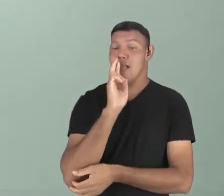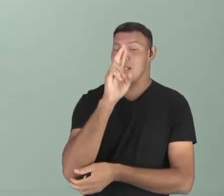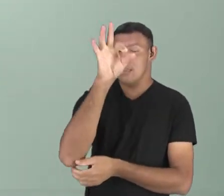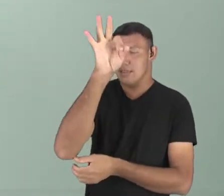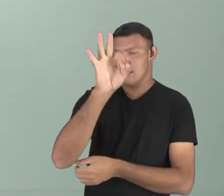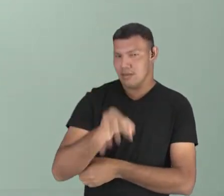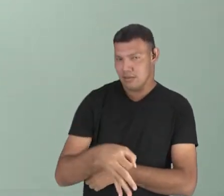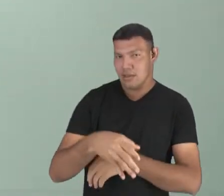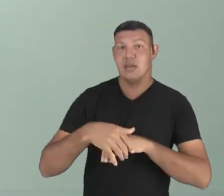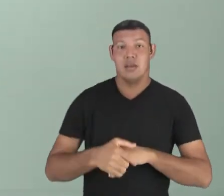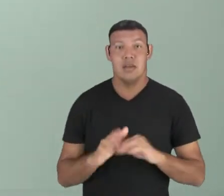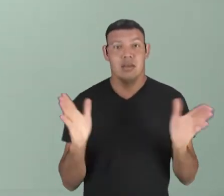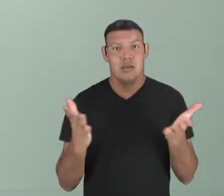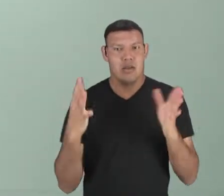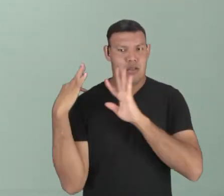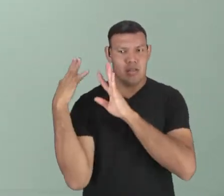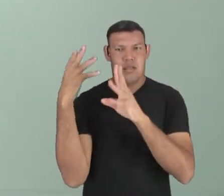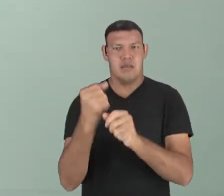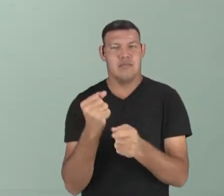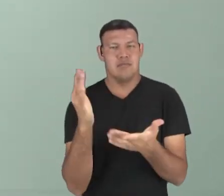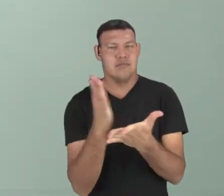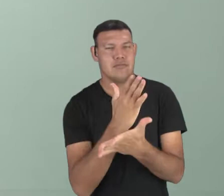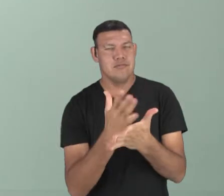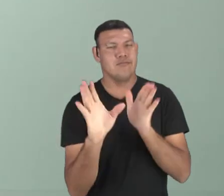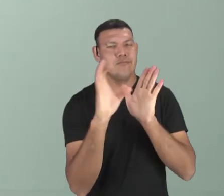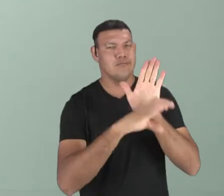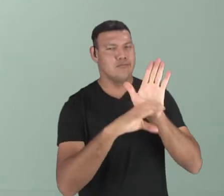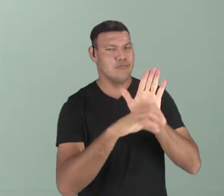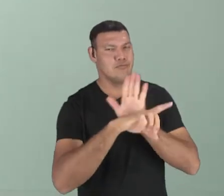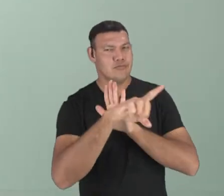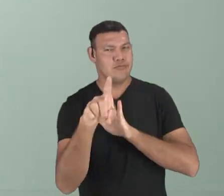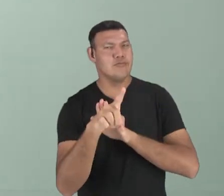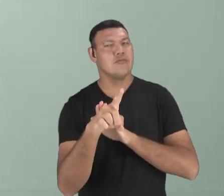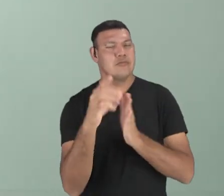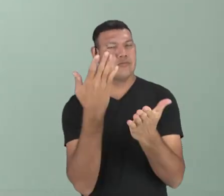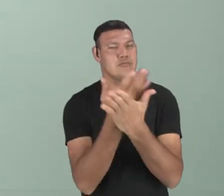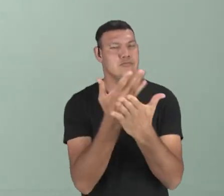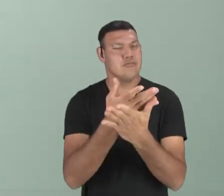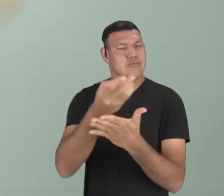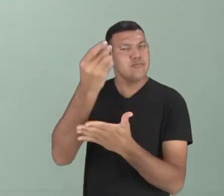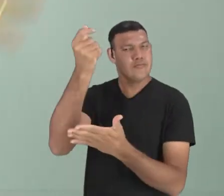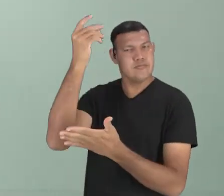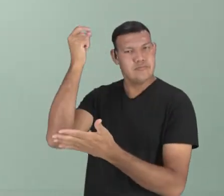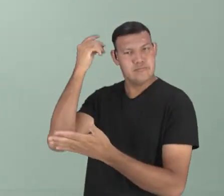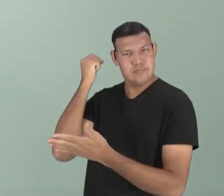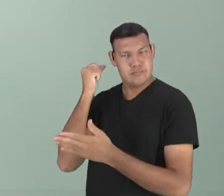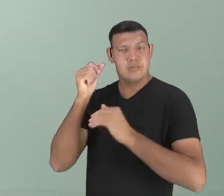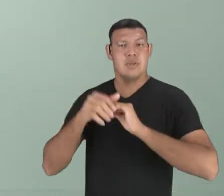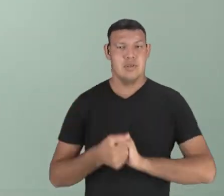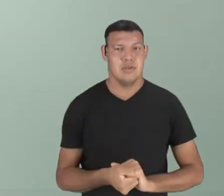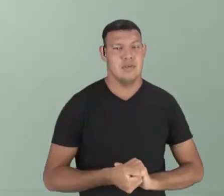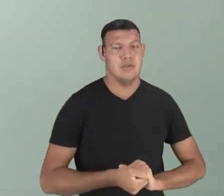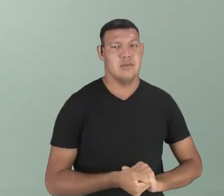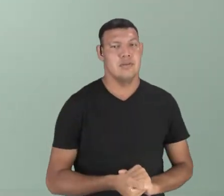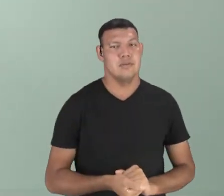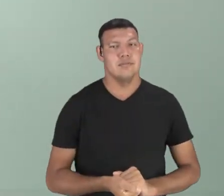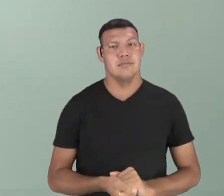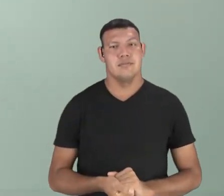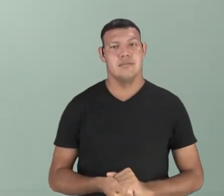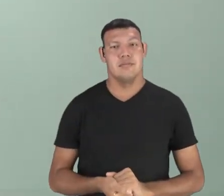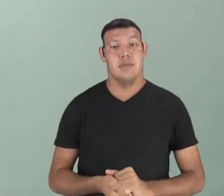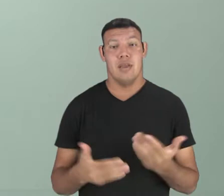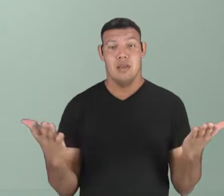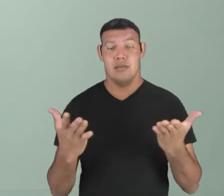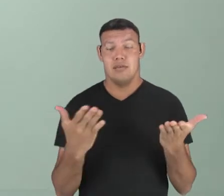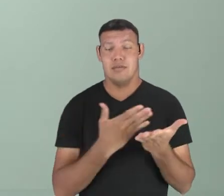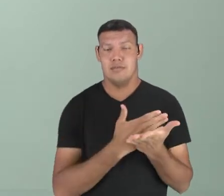uma revisão de algumas coisas que você já viu no ano passado ou em anos anteriores. Vamos lá